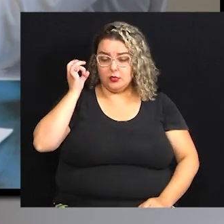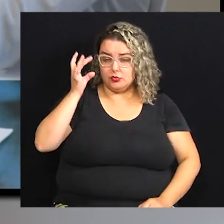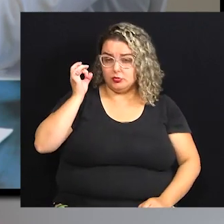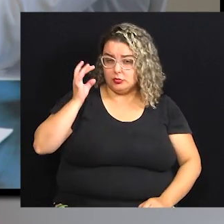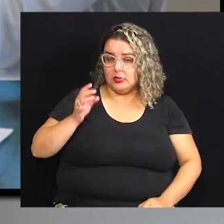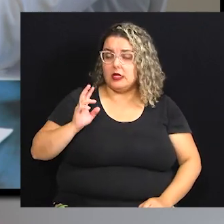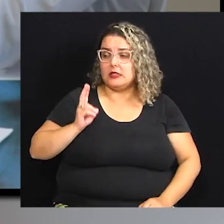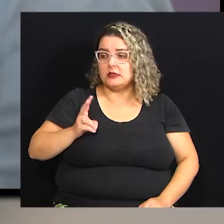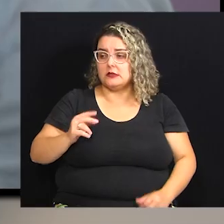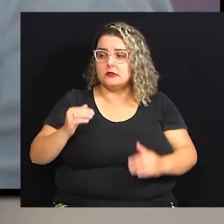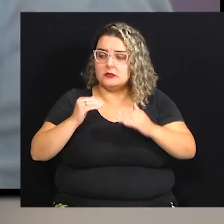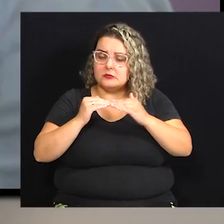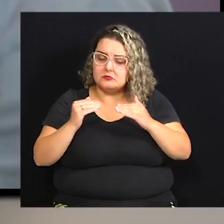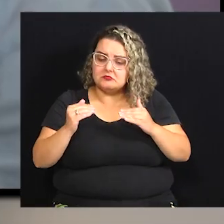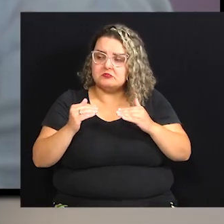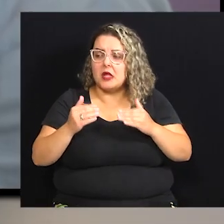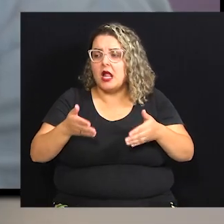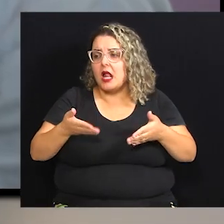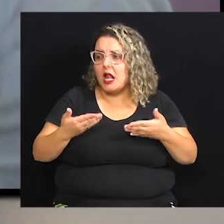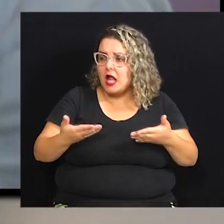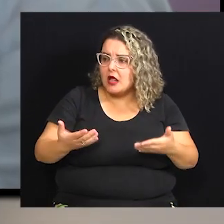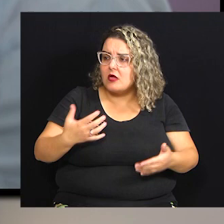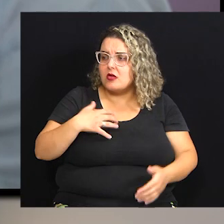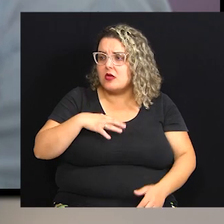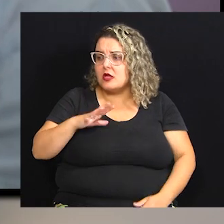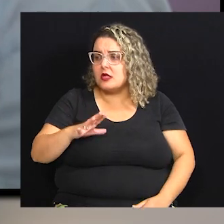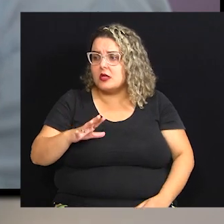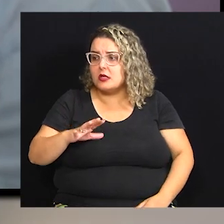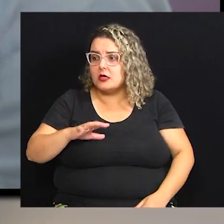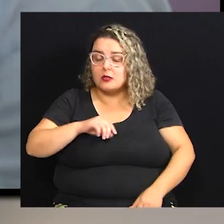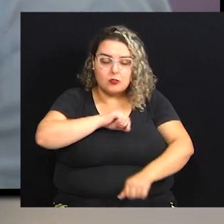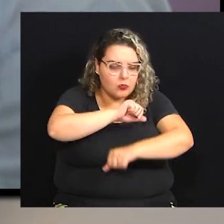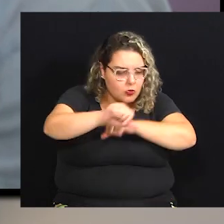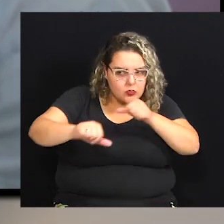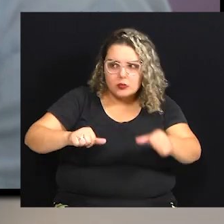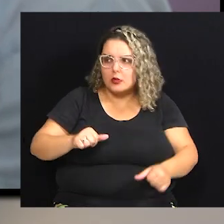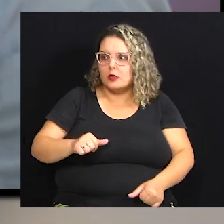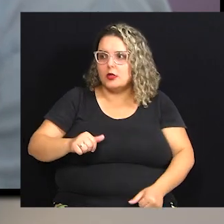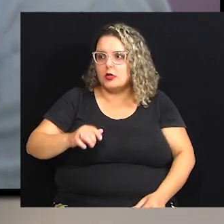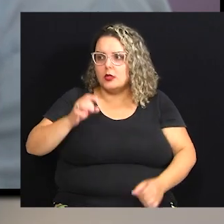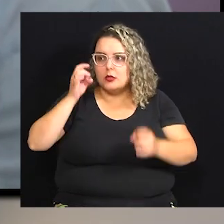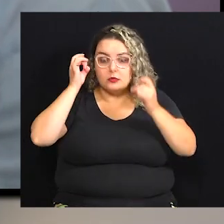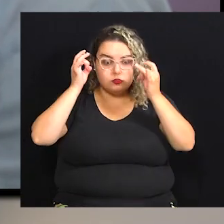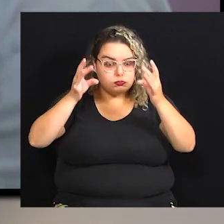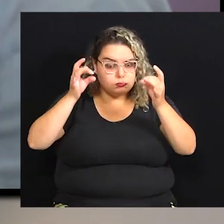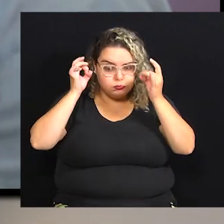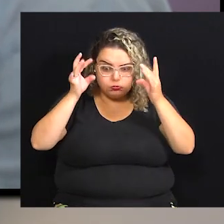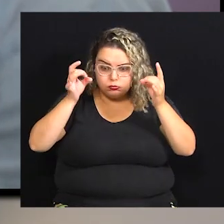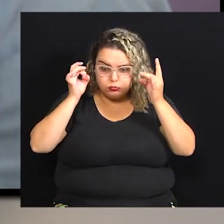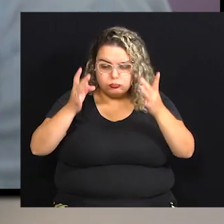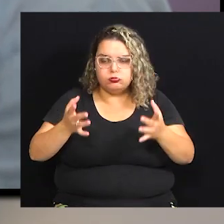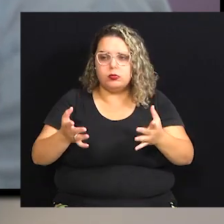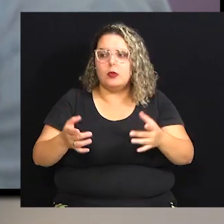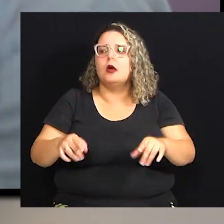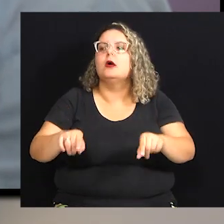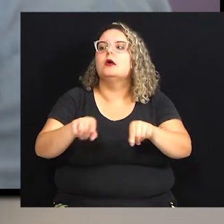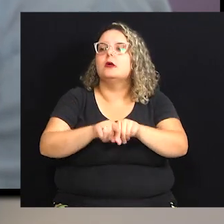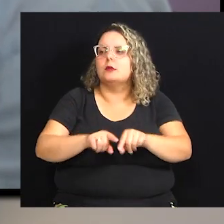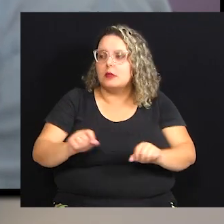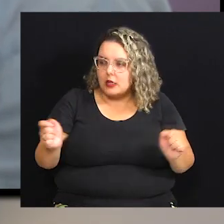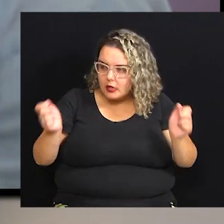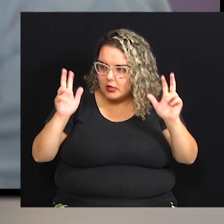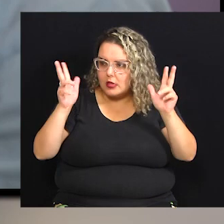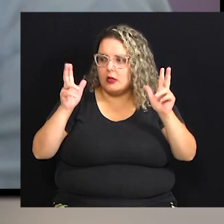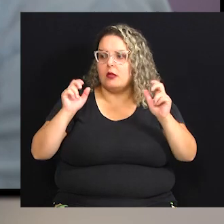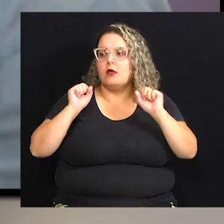dor de cabeça ela era sempre moderada em intensidade, doía sempre de um jeito, de repente ela passou a doer completamente diferente, doer muito, isso também